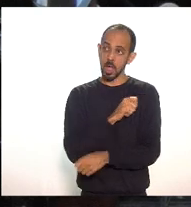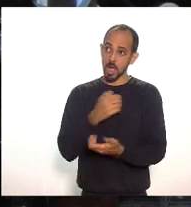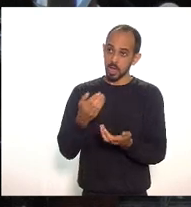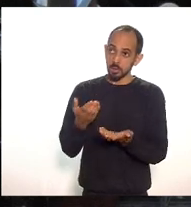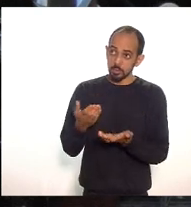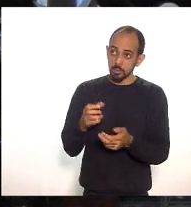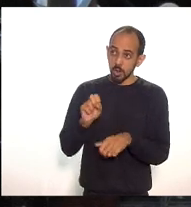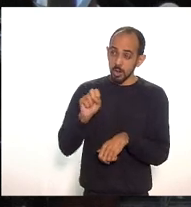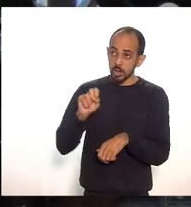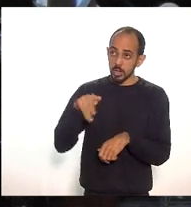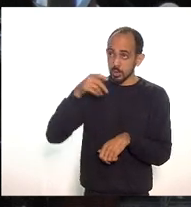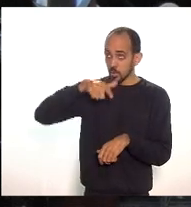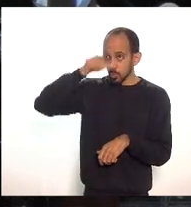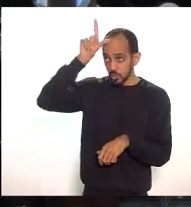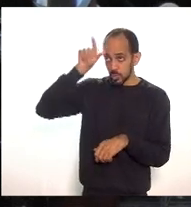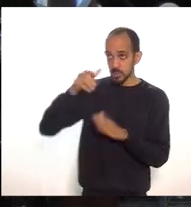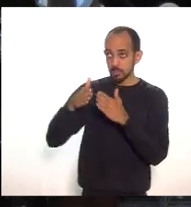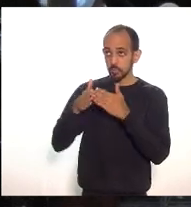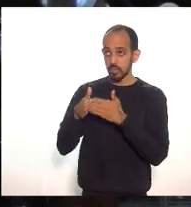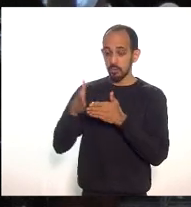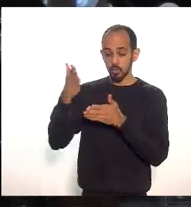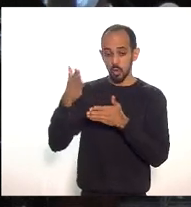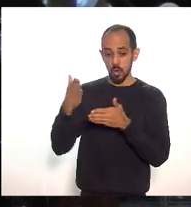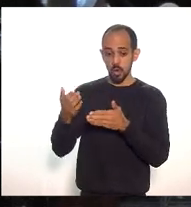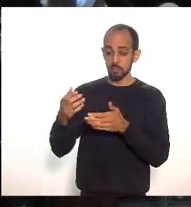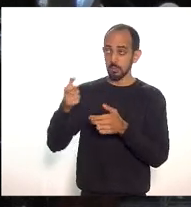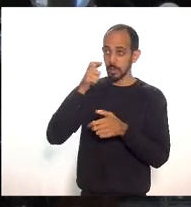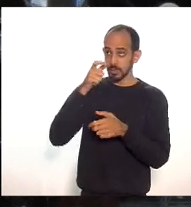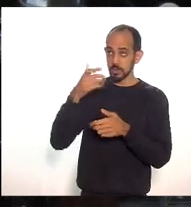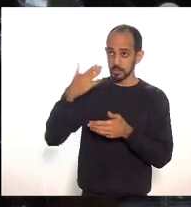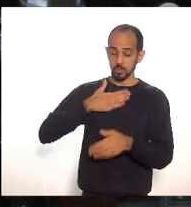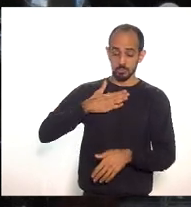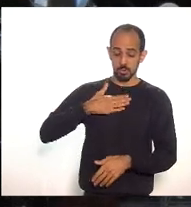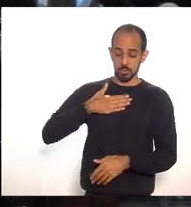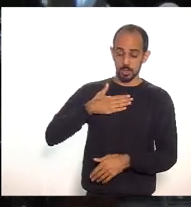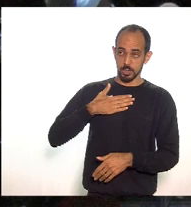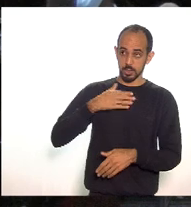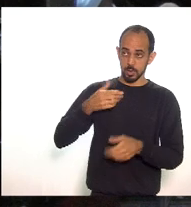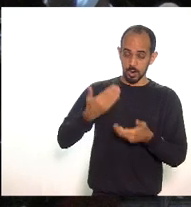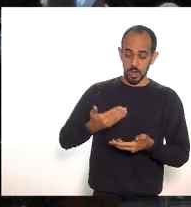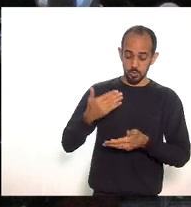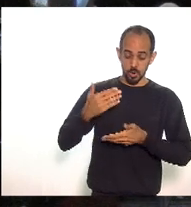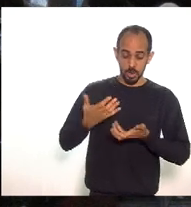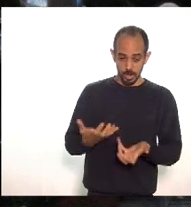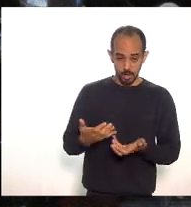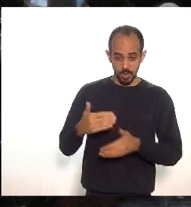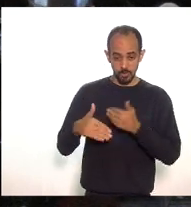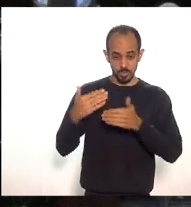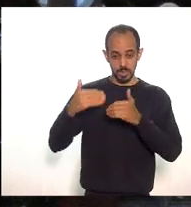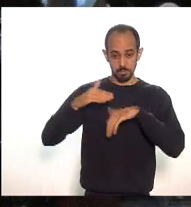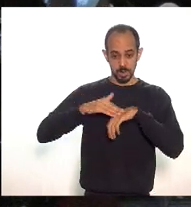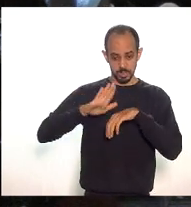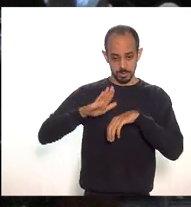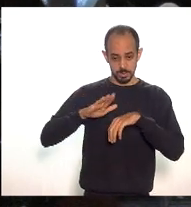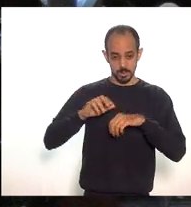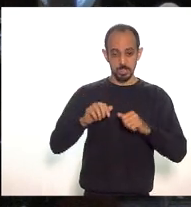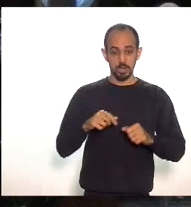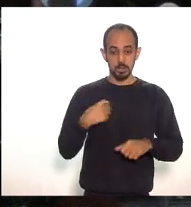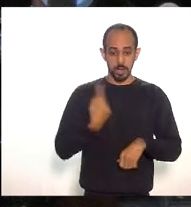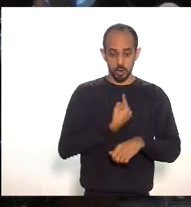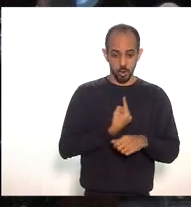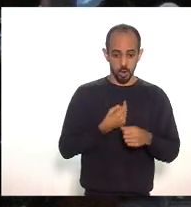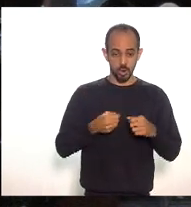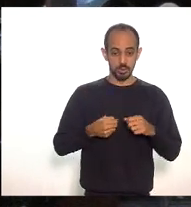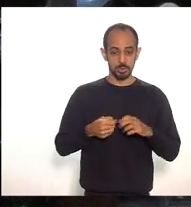atenção Luiz e Parlamento de todos os deputados deputados nós para conceder